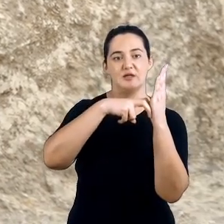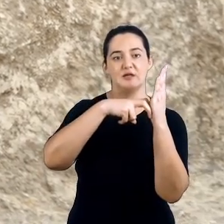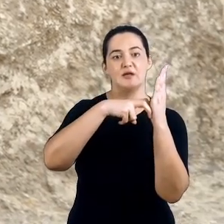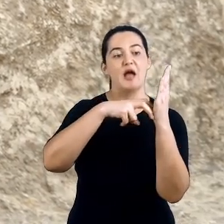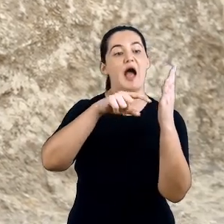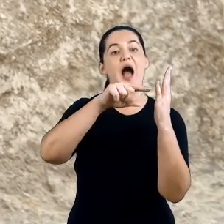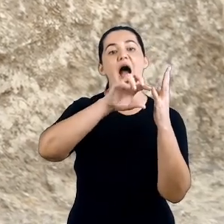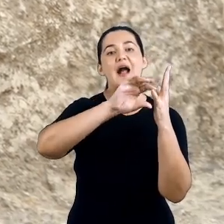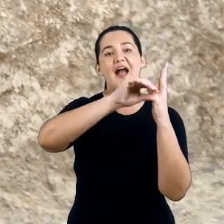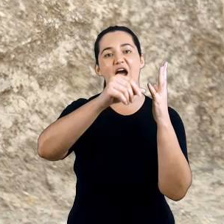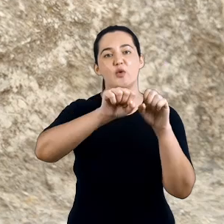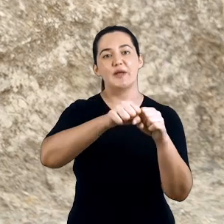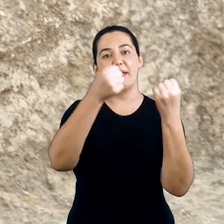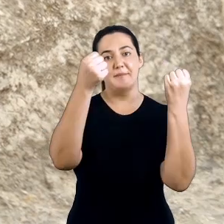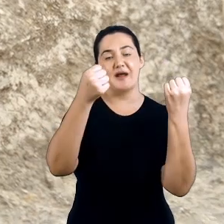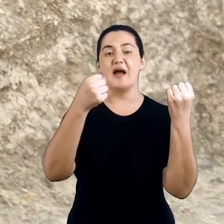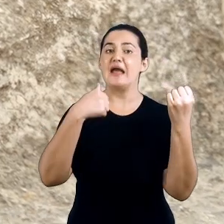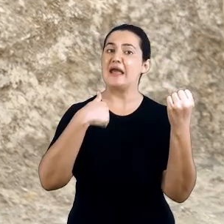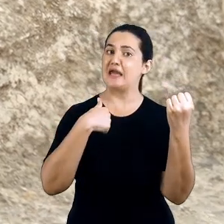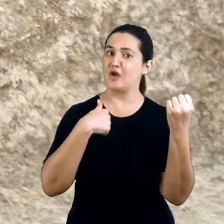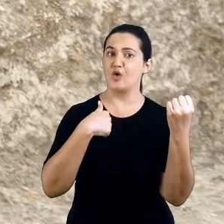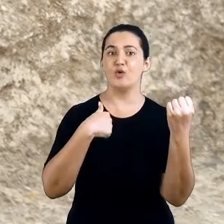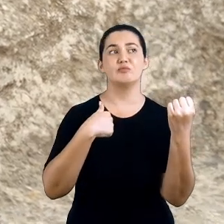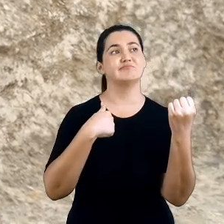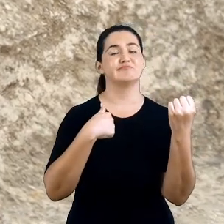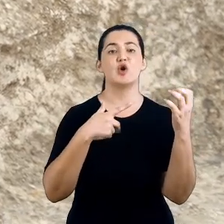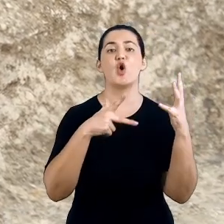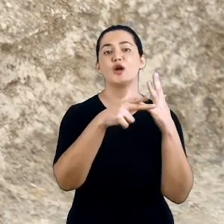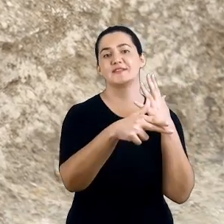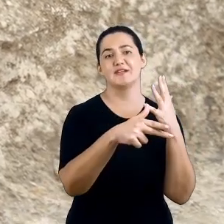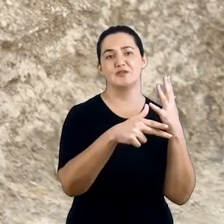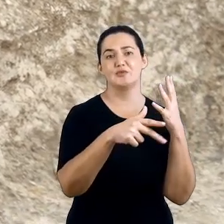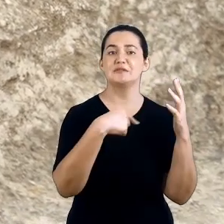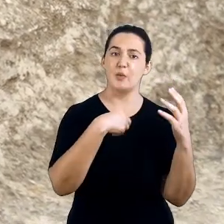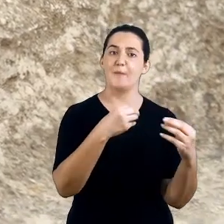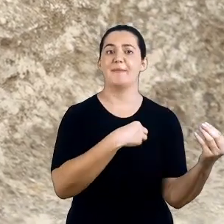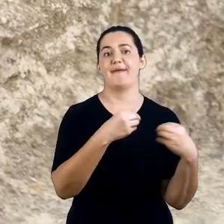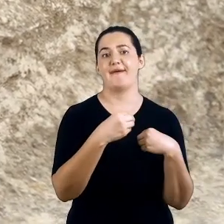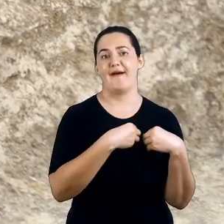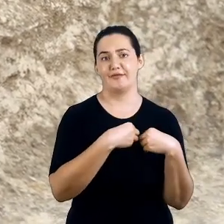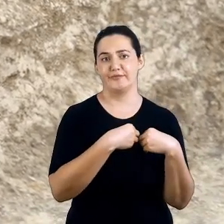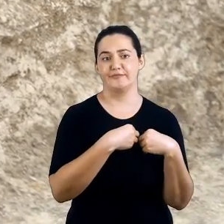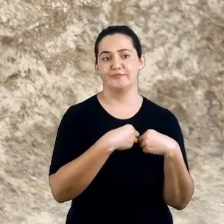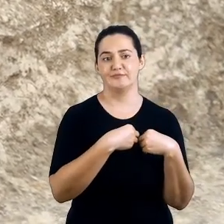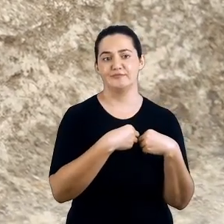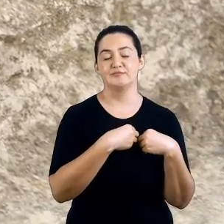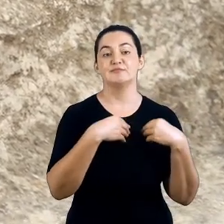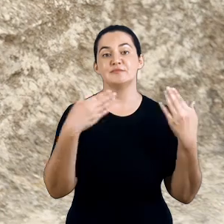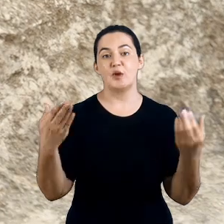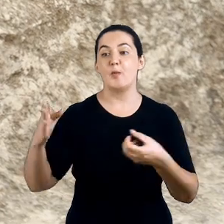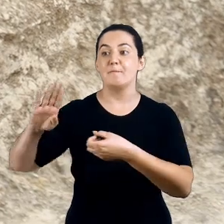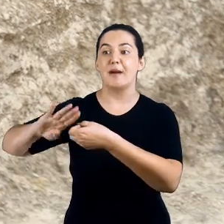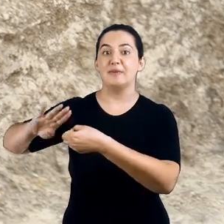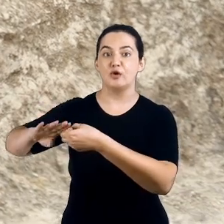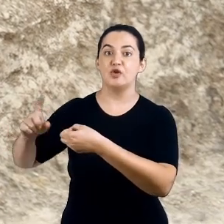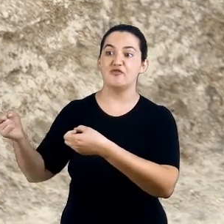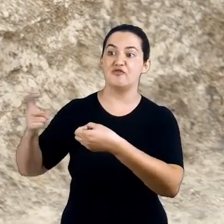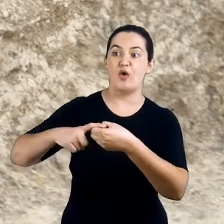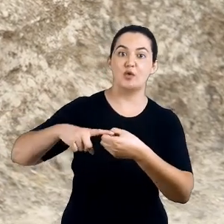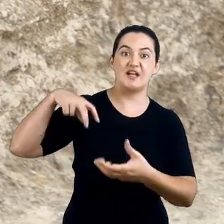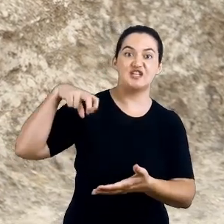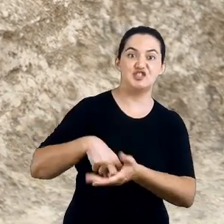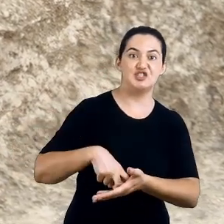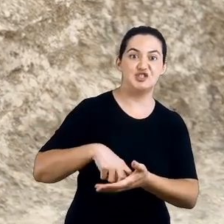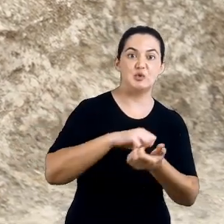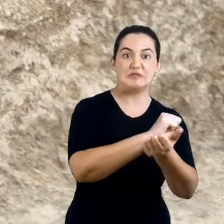sem querer eu quebrar o galho dessa árvore, eu estarei podando uma árvore no Shabat. Então, eu estarei em pecado, consequentemente, os babilônios podem